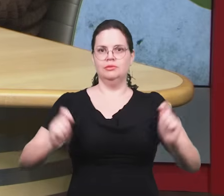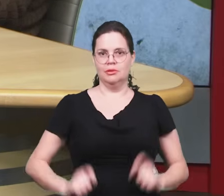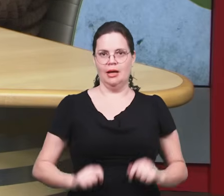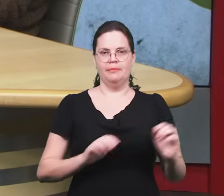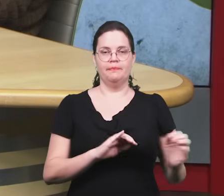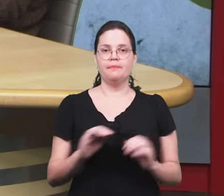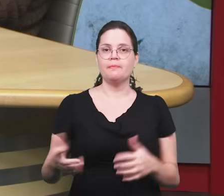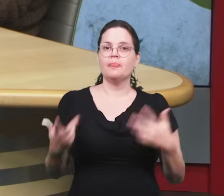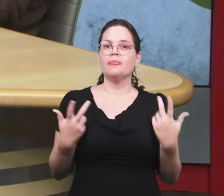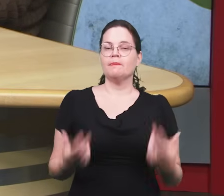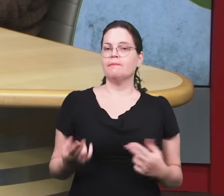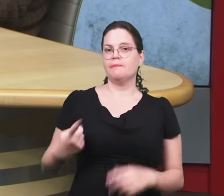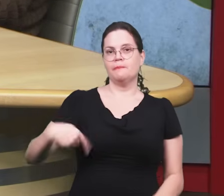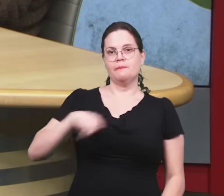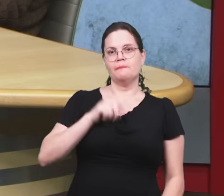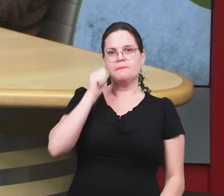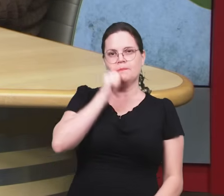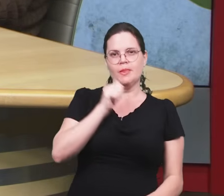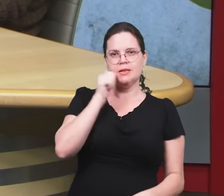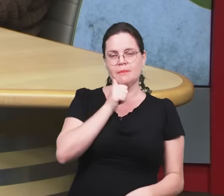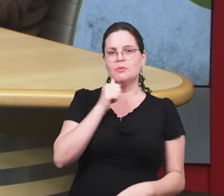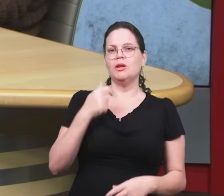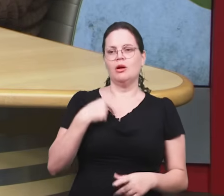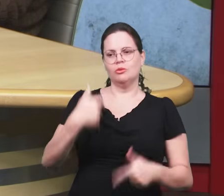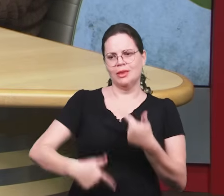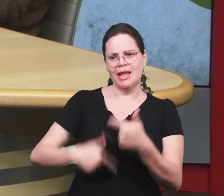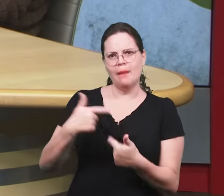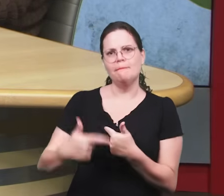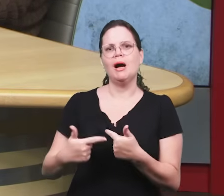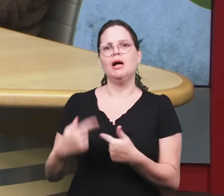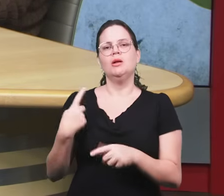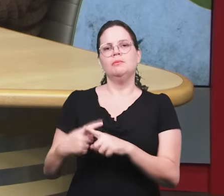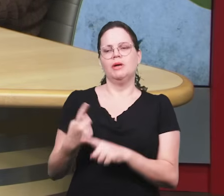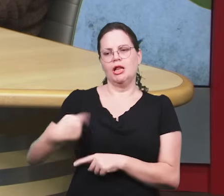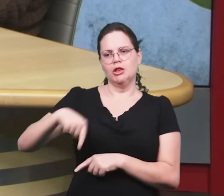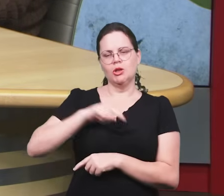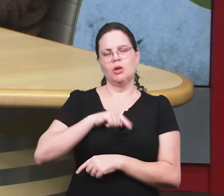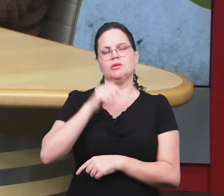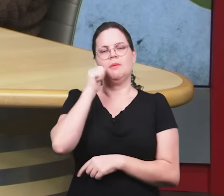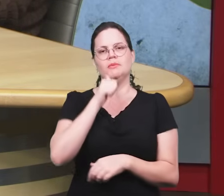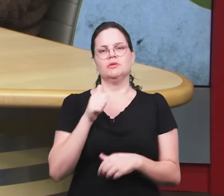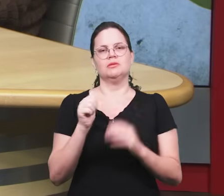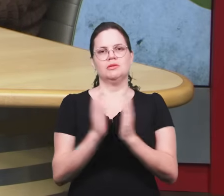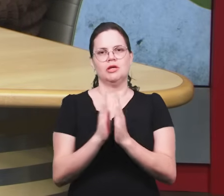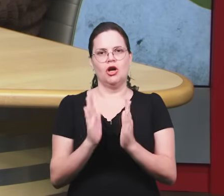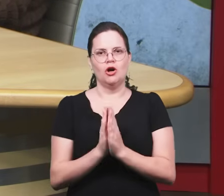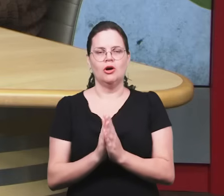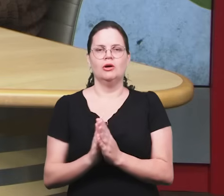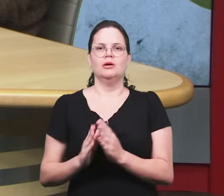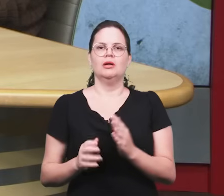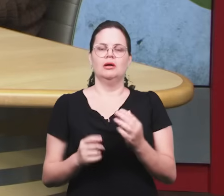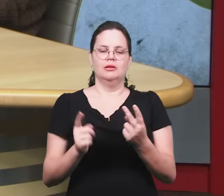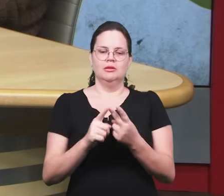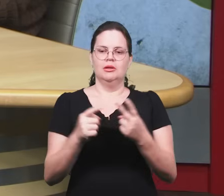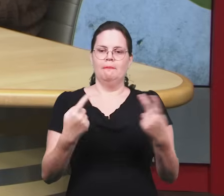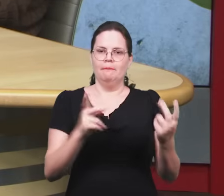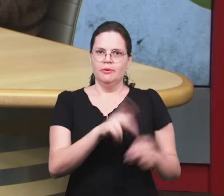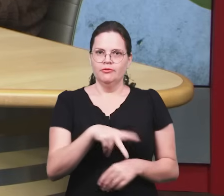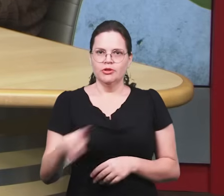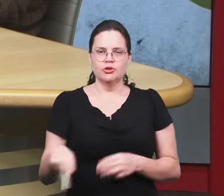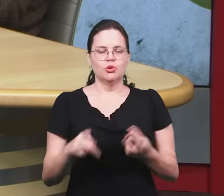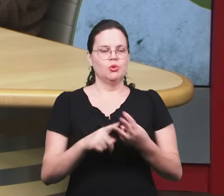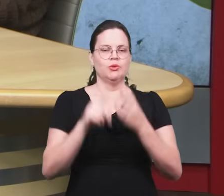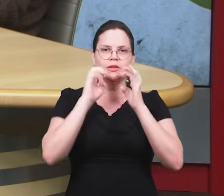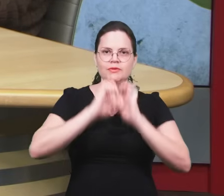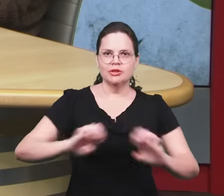que é a nossa vida, né? Como intercessoras, como professoras, como evangelistas, como instrumentistas,